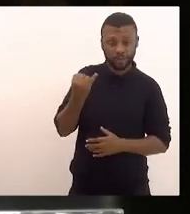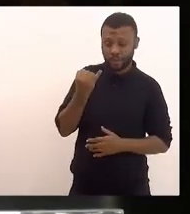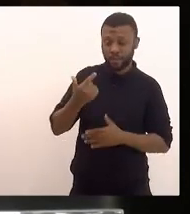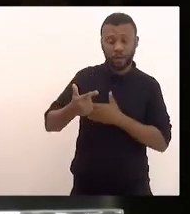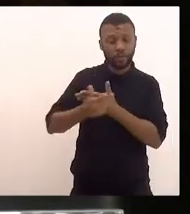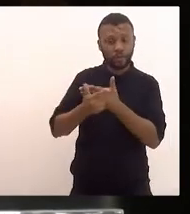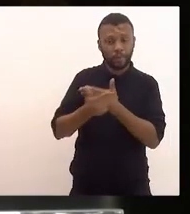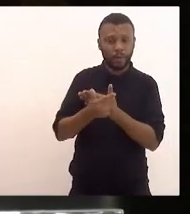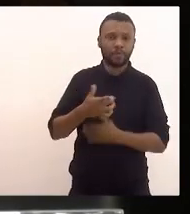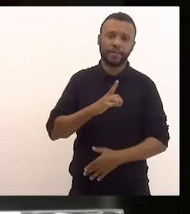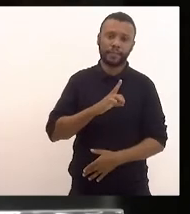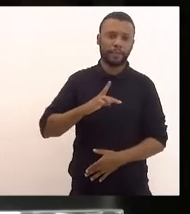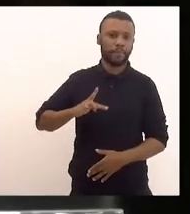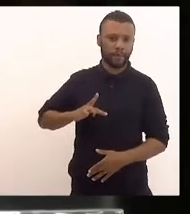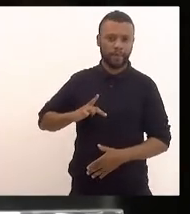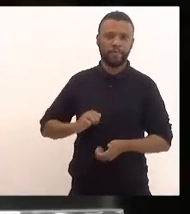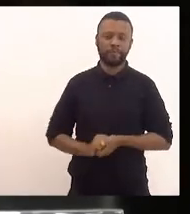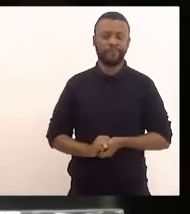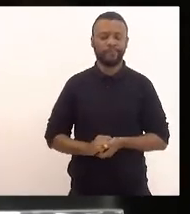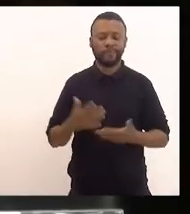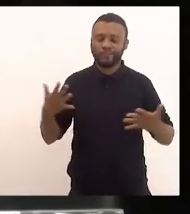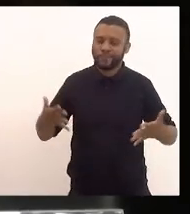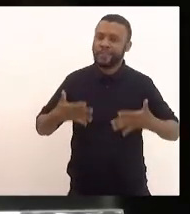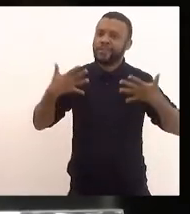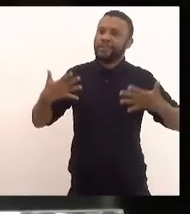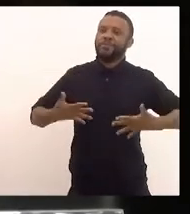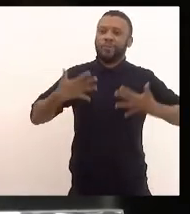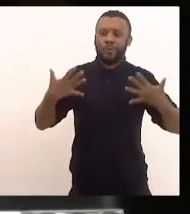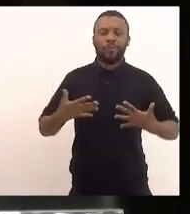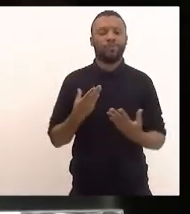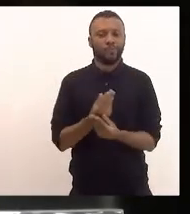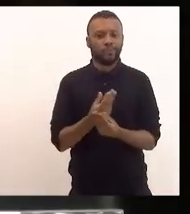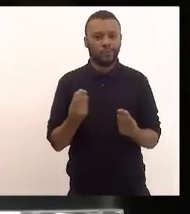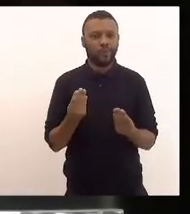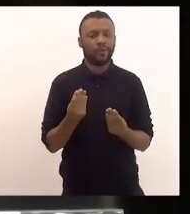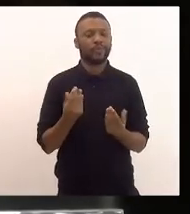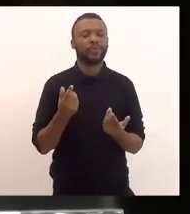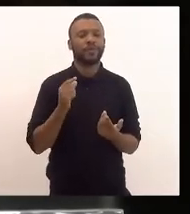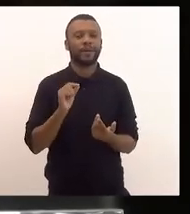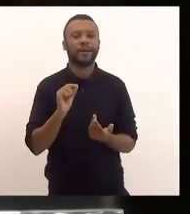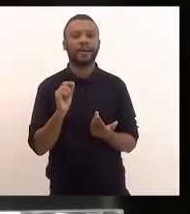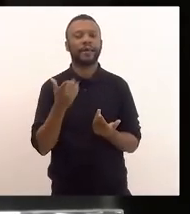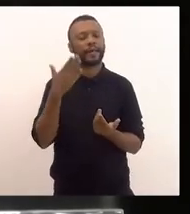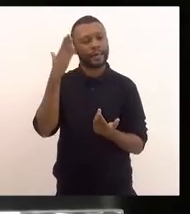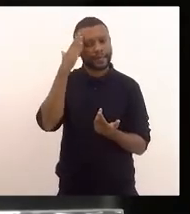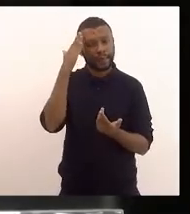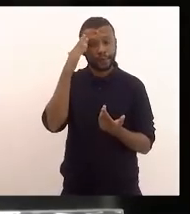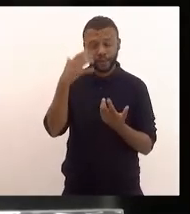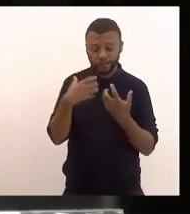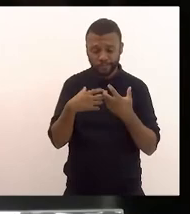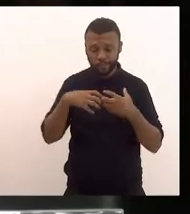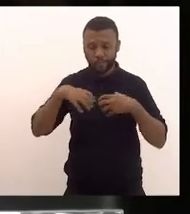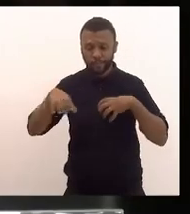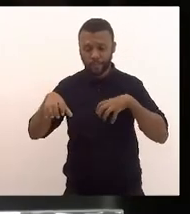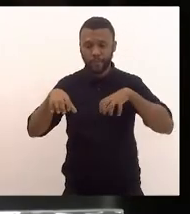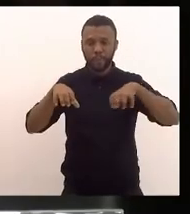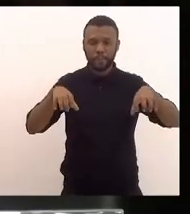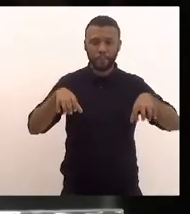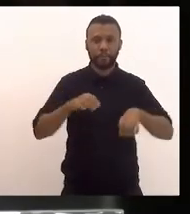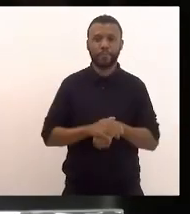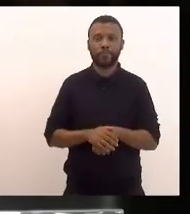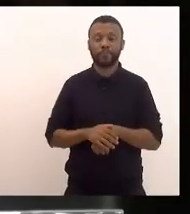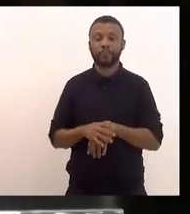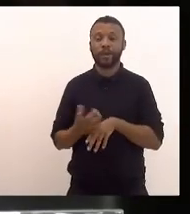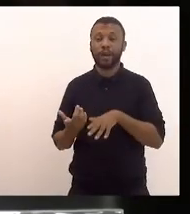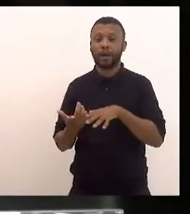Pública isso inclusive estimulou muito a separar né o Instituto de